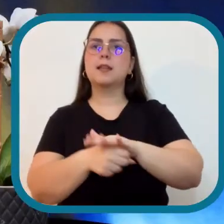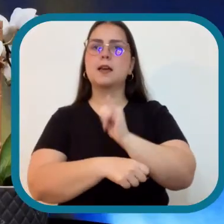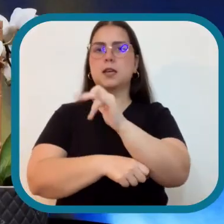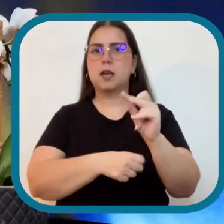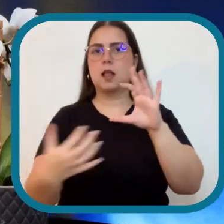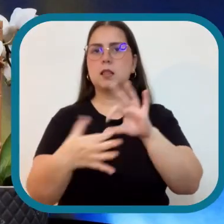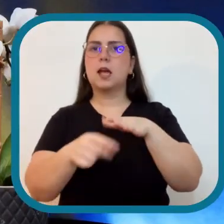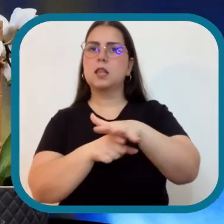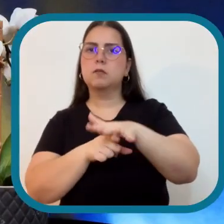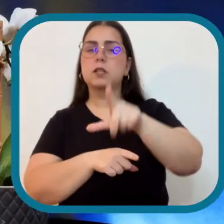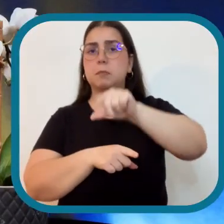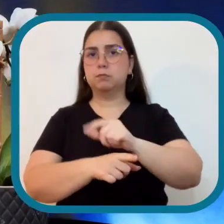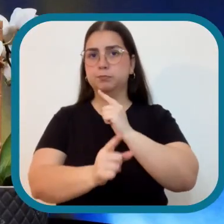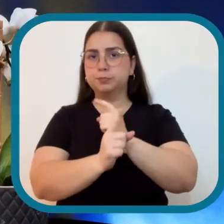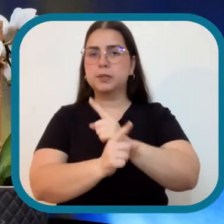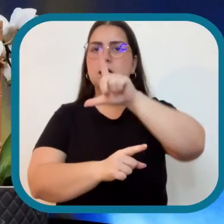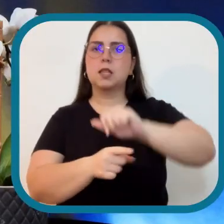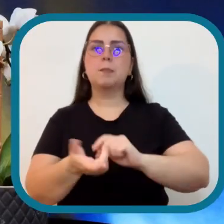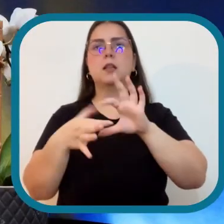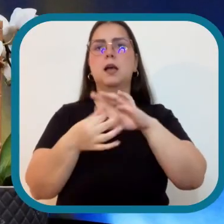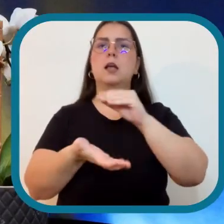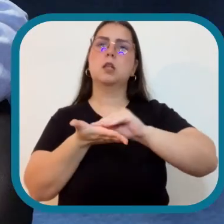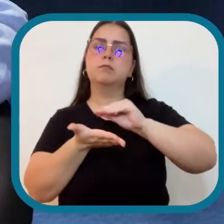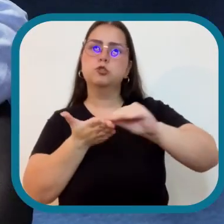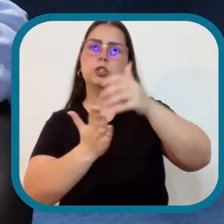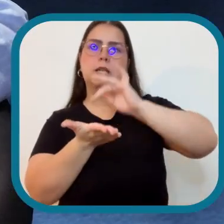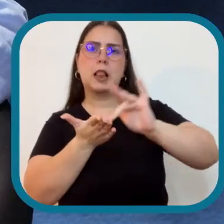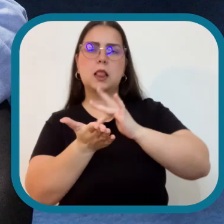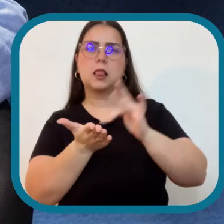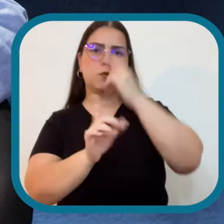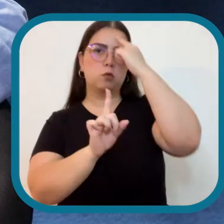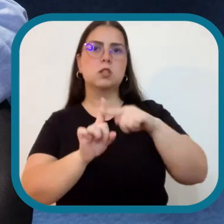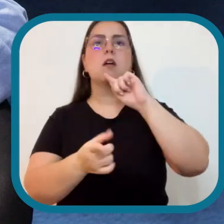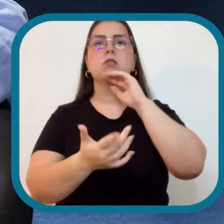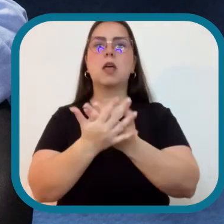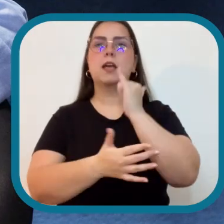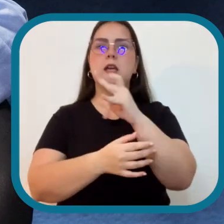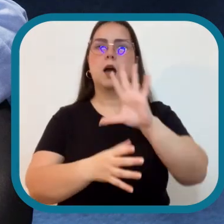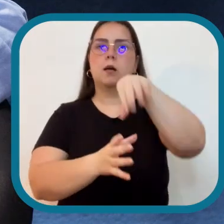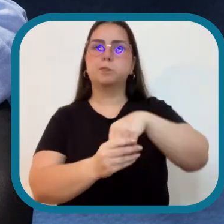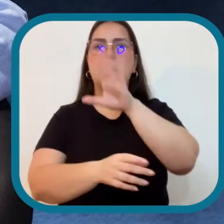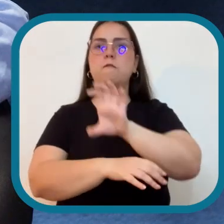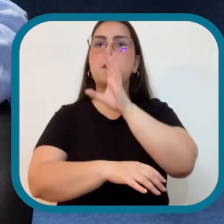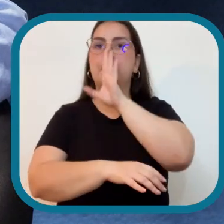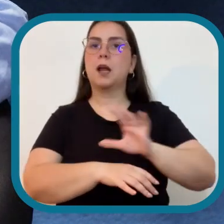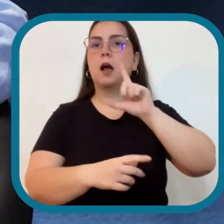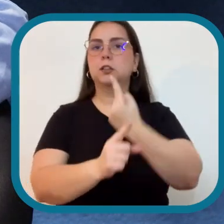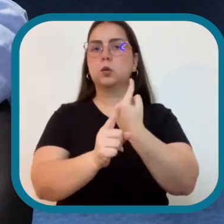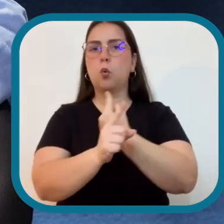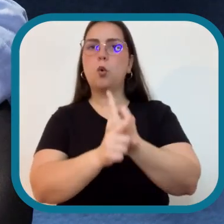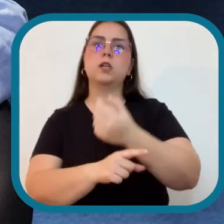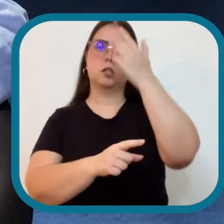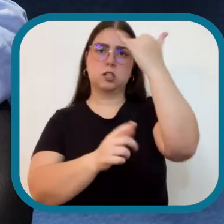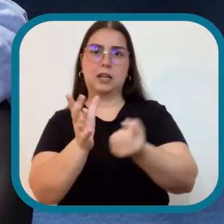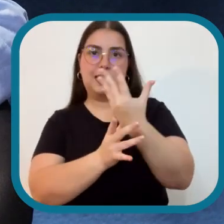na área da inteligência artificial e coautor do livro Building Creative Machines, que explora como é que a inteligência artificial pode ser integrada de forma prática em